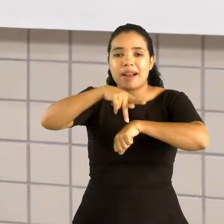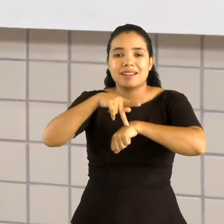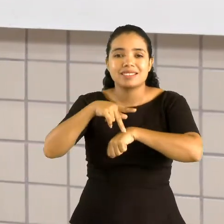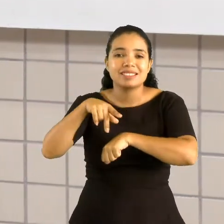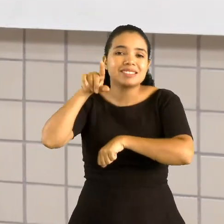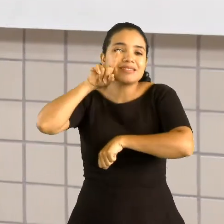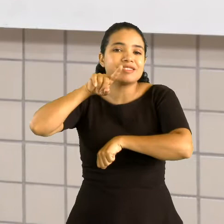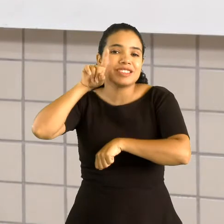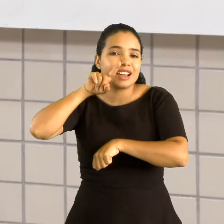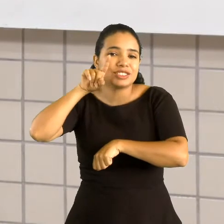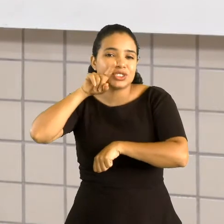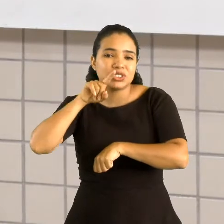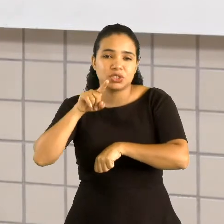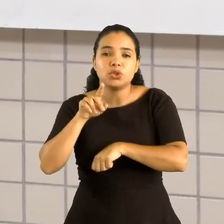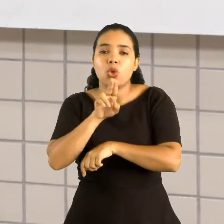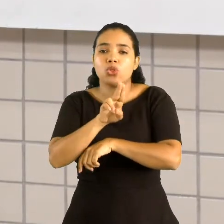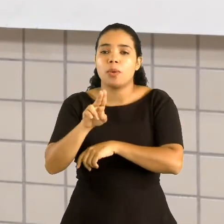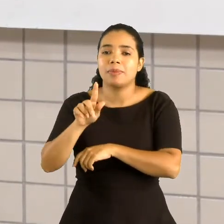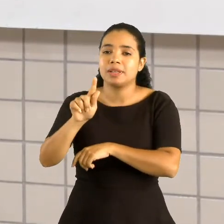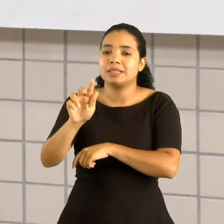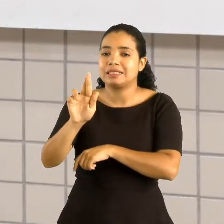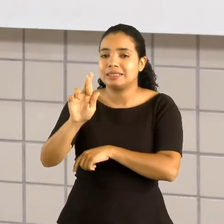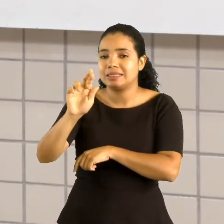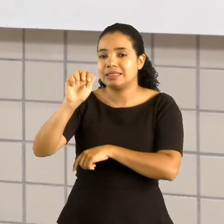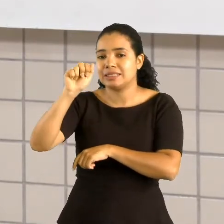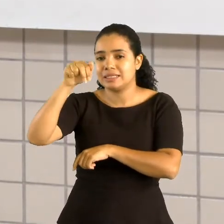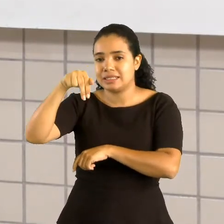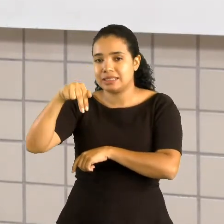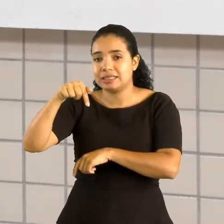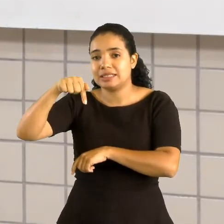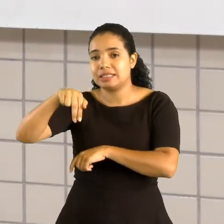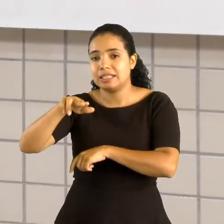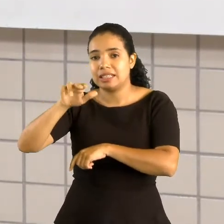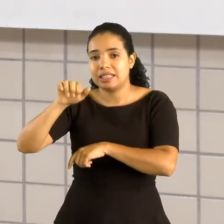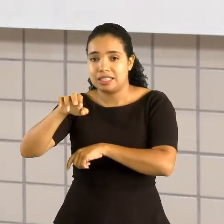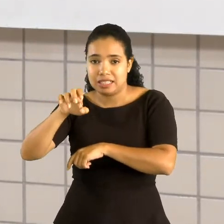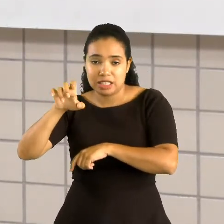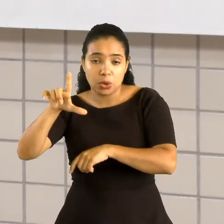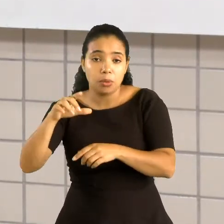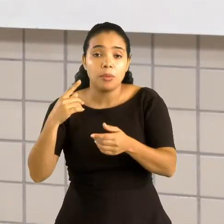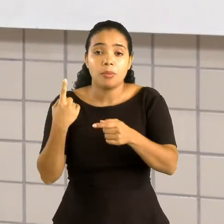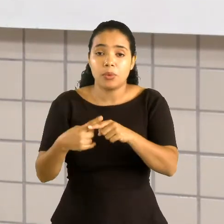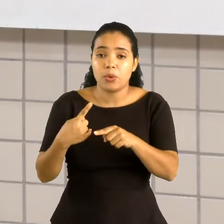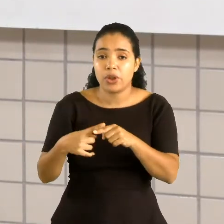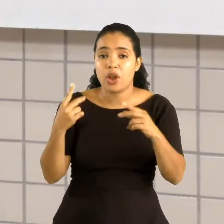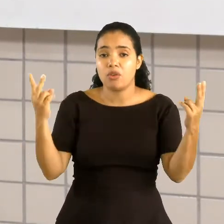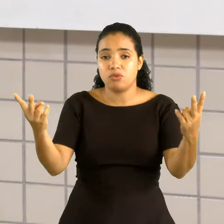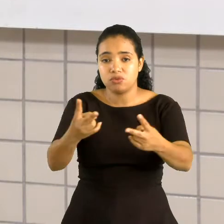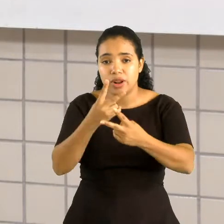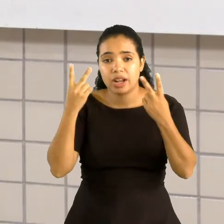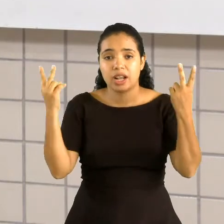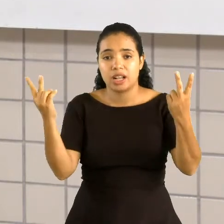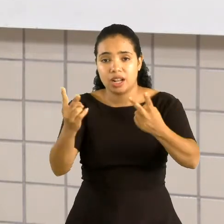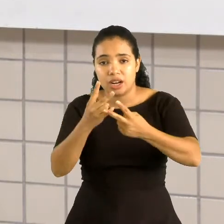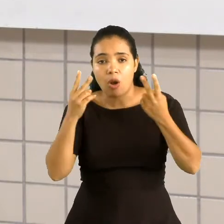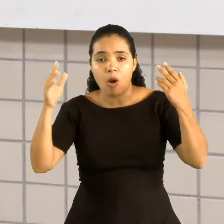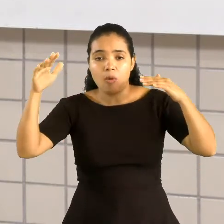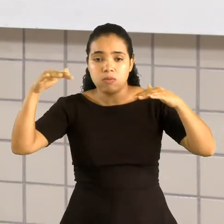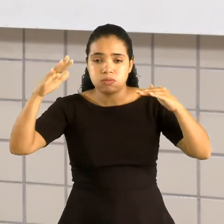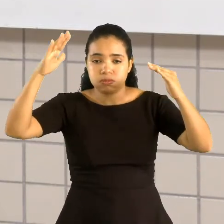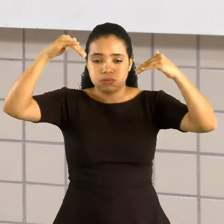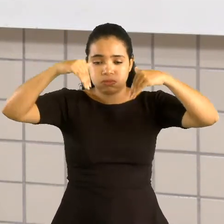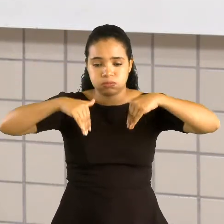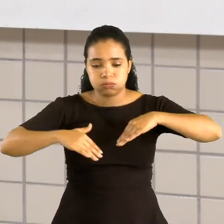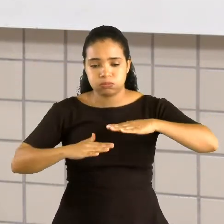de erosão eólica, porque os ventos foram passando com muito tempo ali, foram construindo